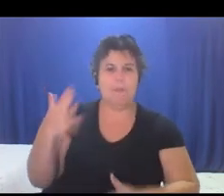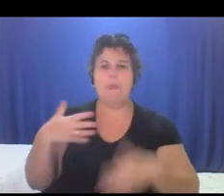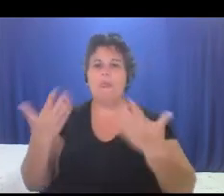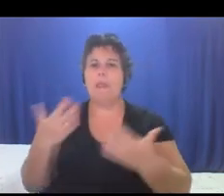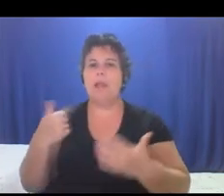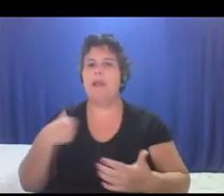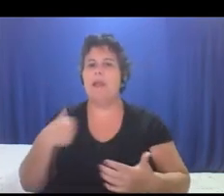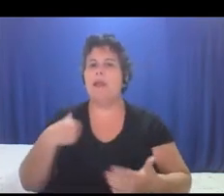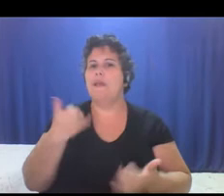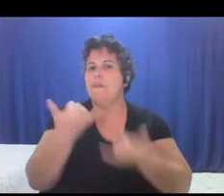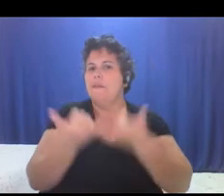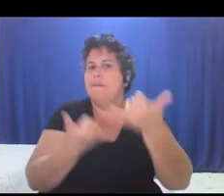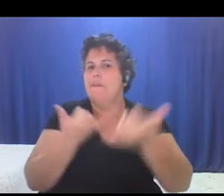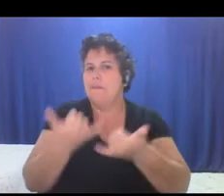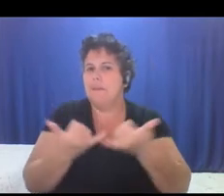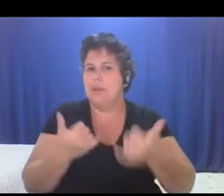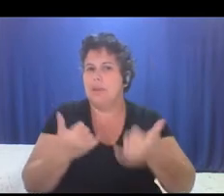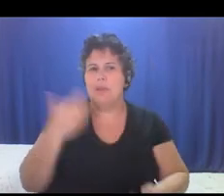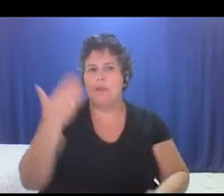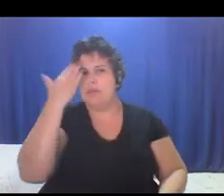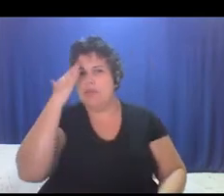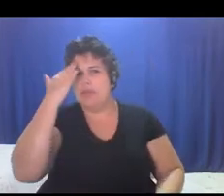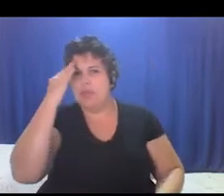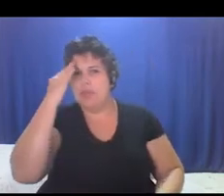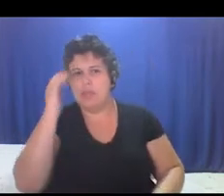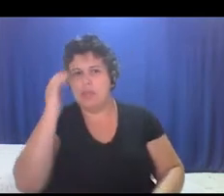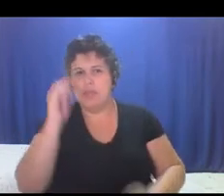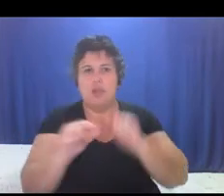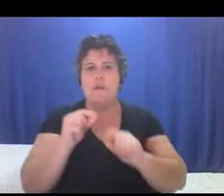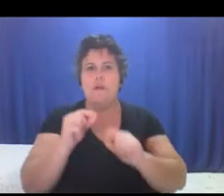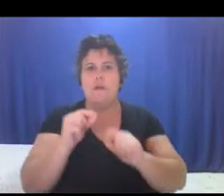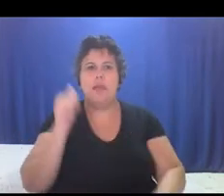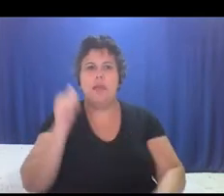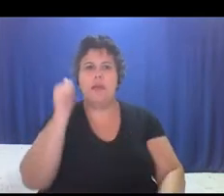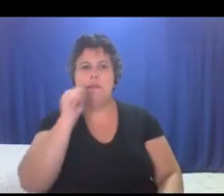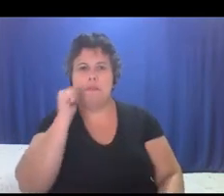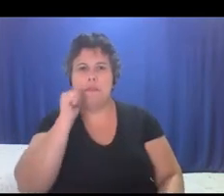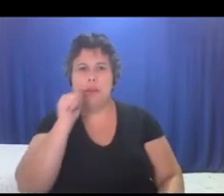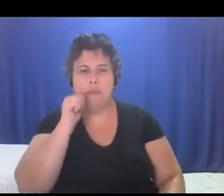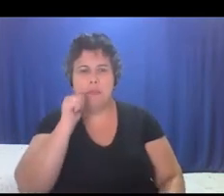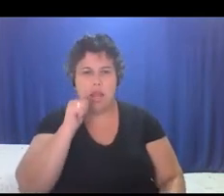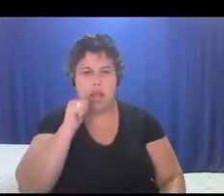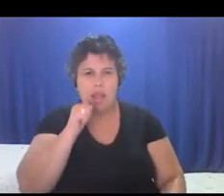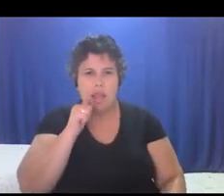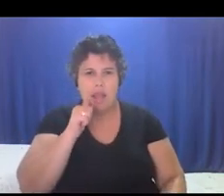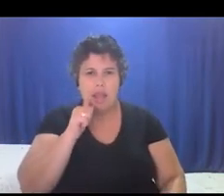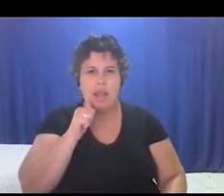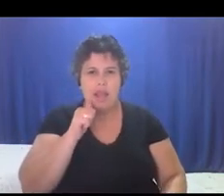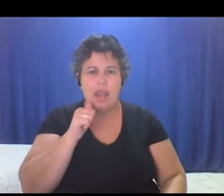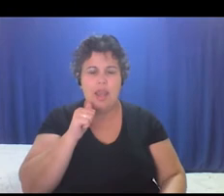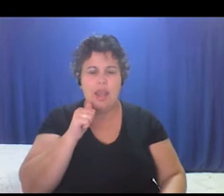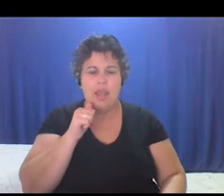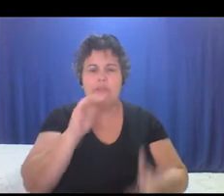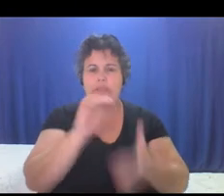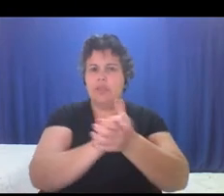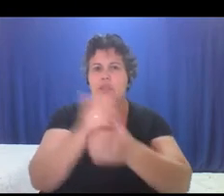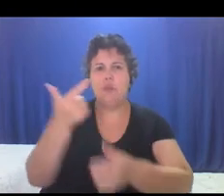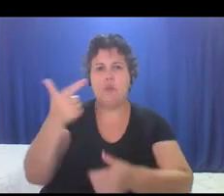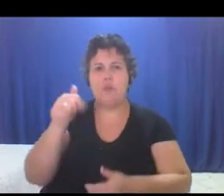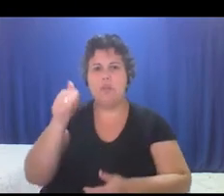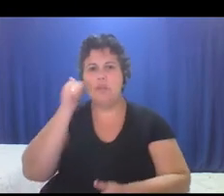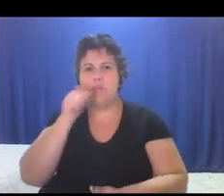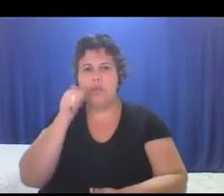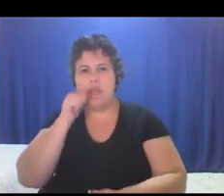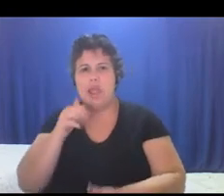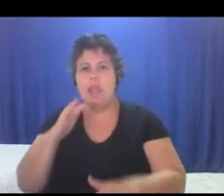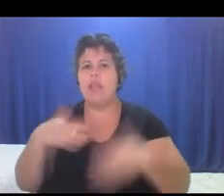não entendia o que era ser uma mulher lésbica líder e aceitei com o seu jeitinho,